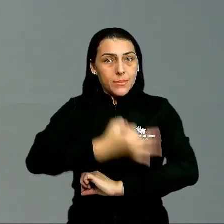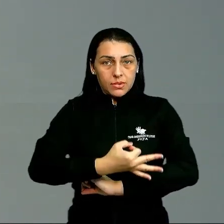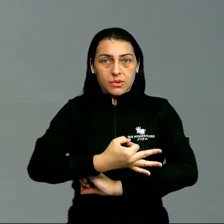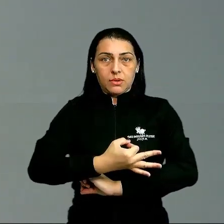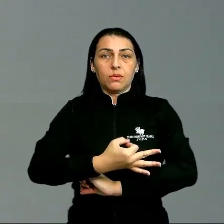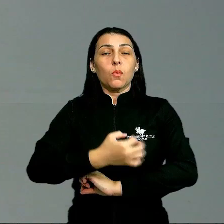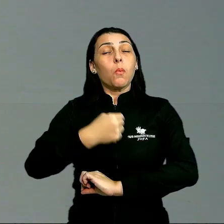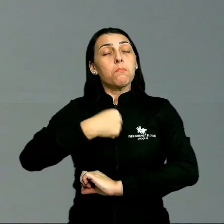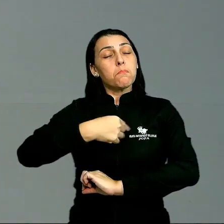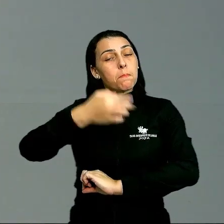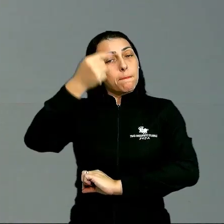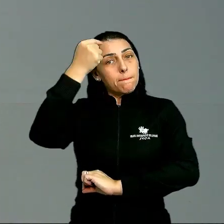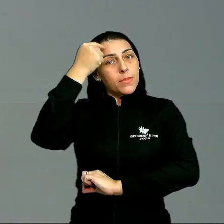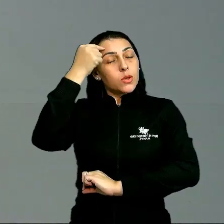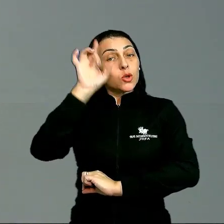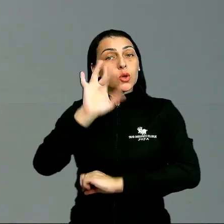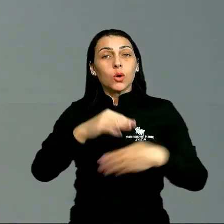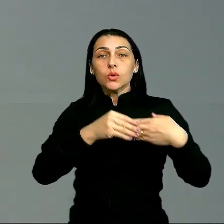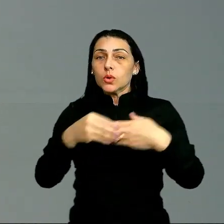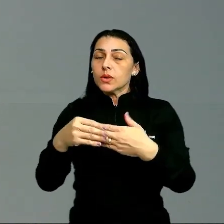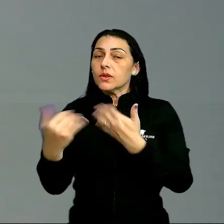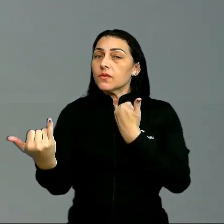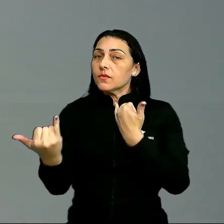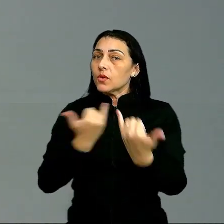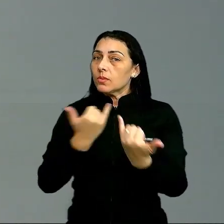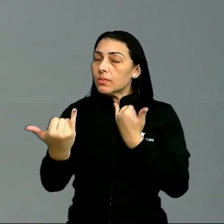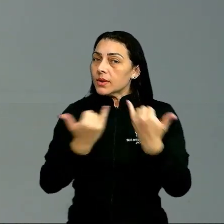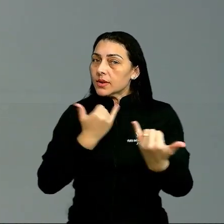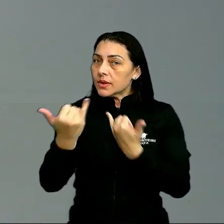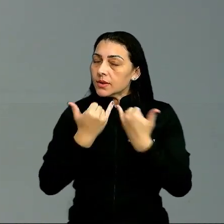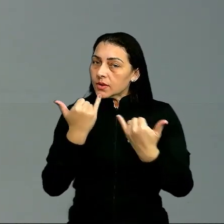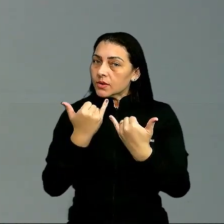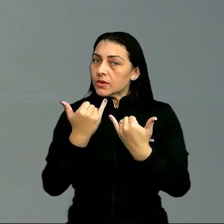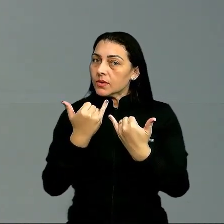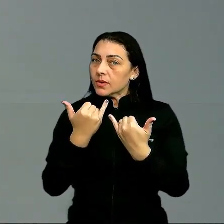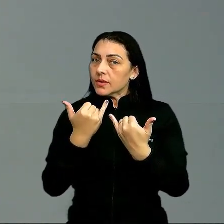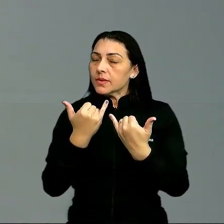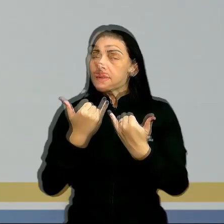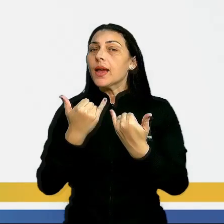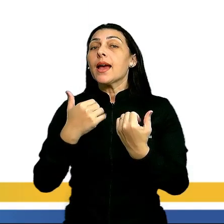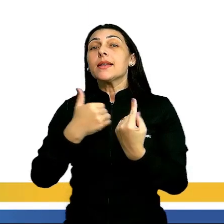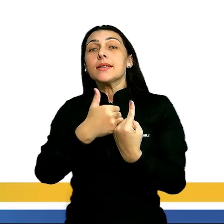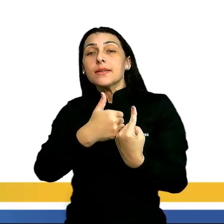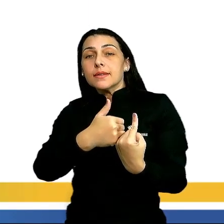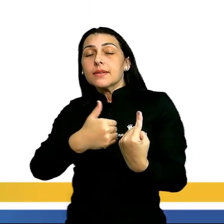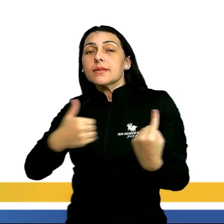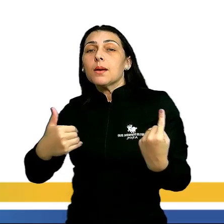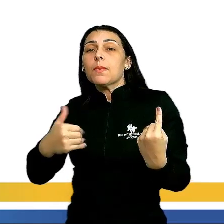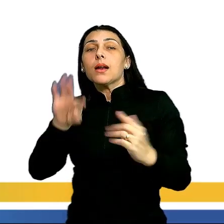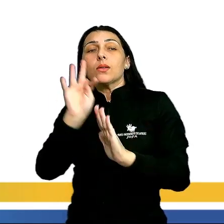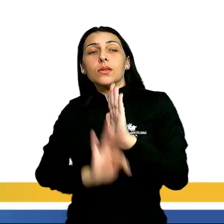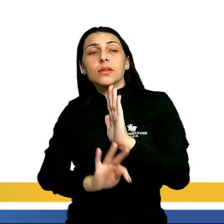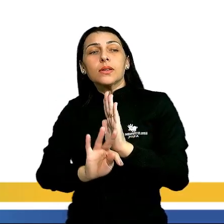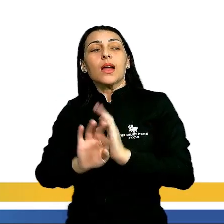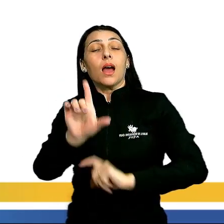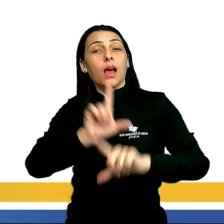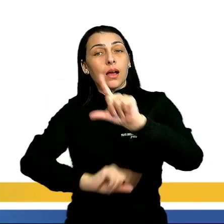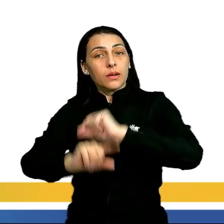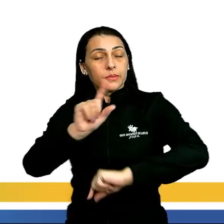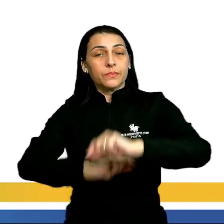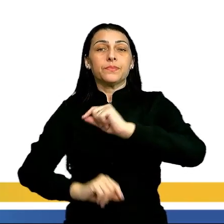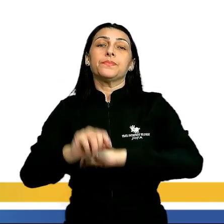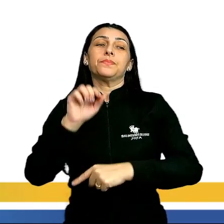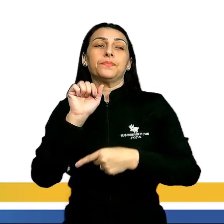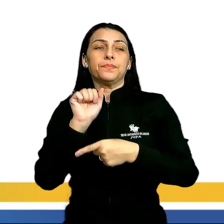eu penso. Somente ele trouxe informações de forma imparcial. Então, vamos às